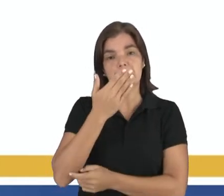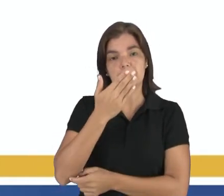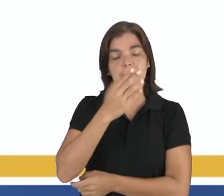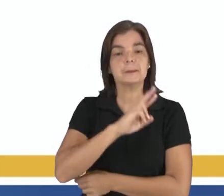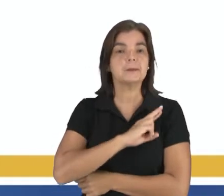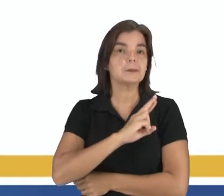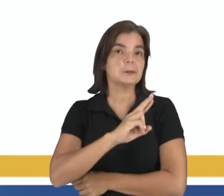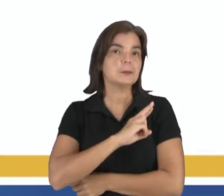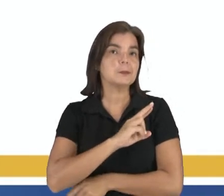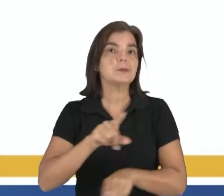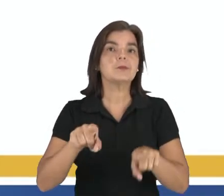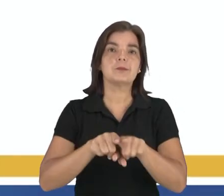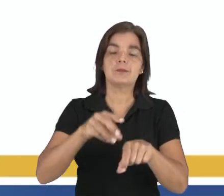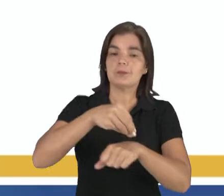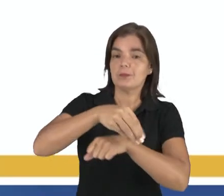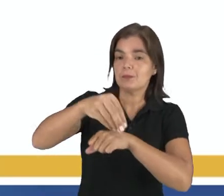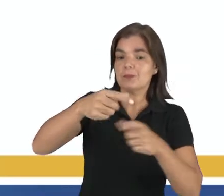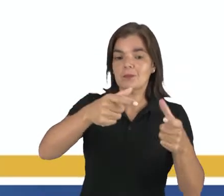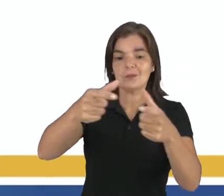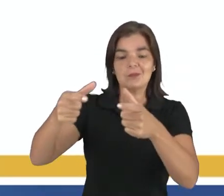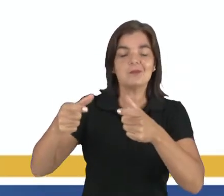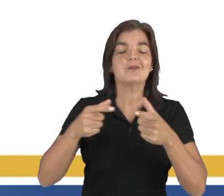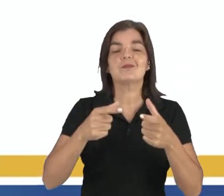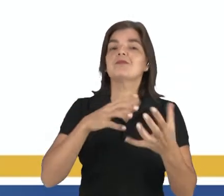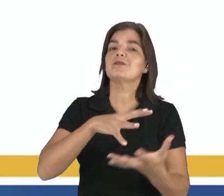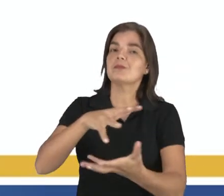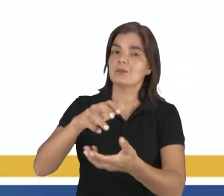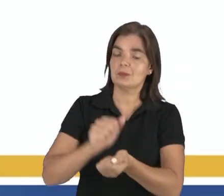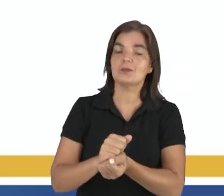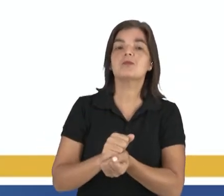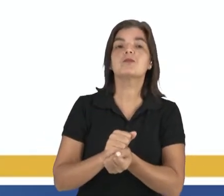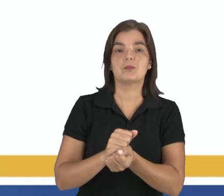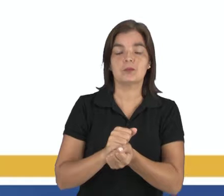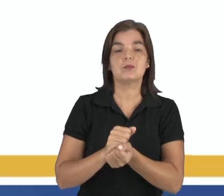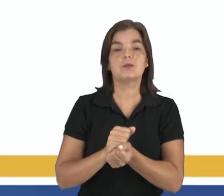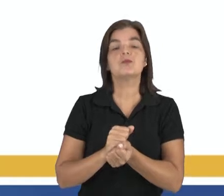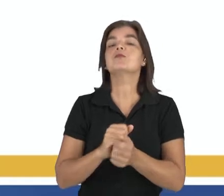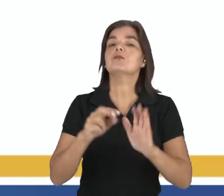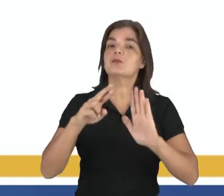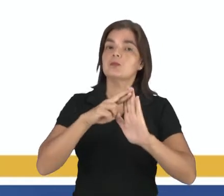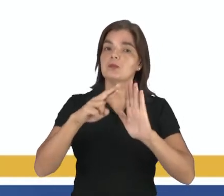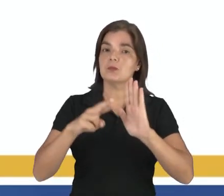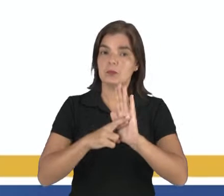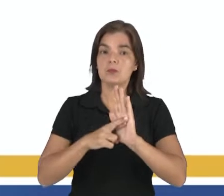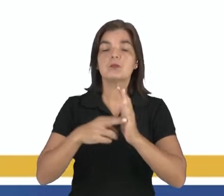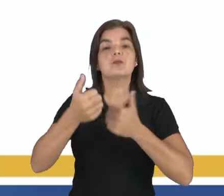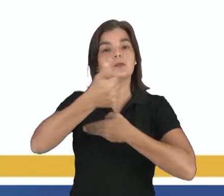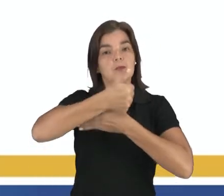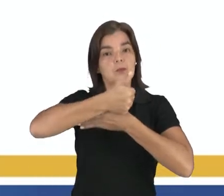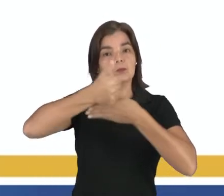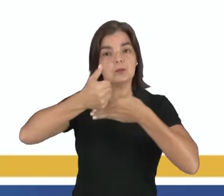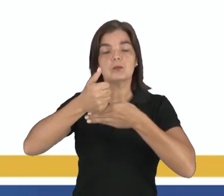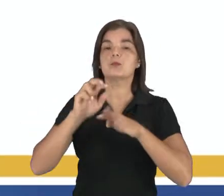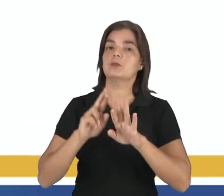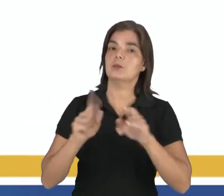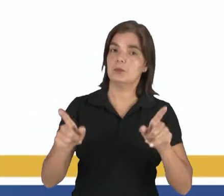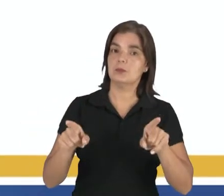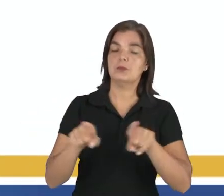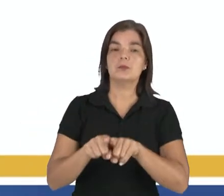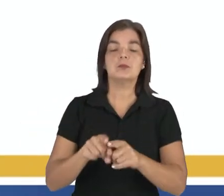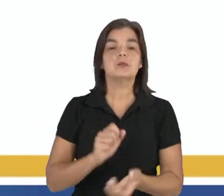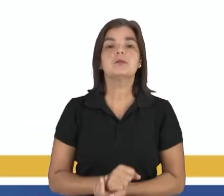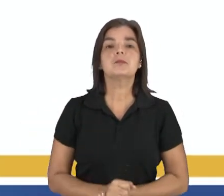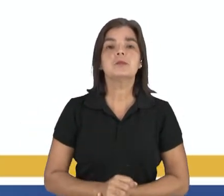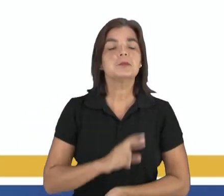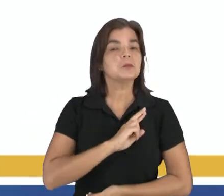de religião, distribuídas por todo o mundo e com rituais e códigos morais diferentes. E